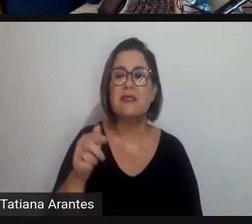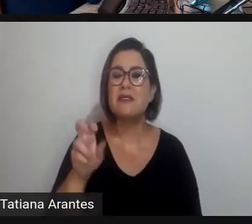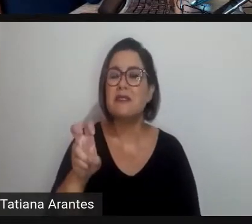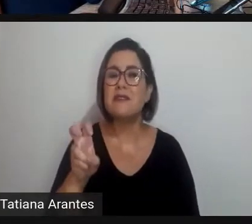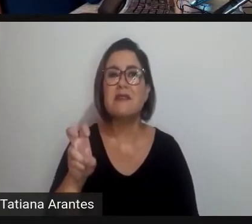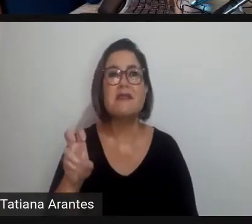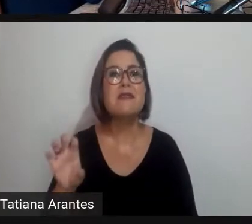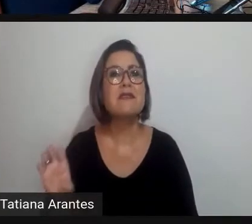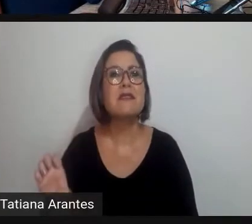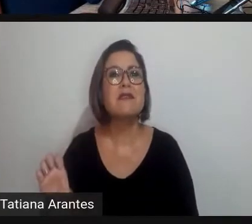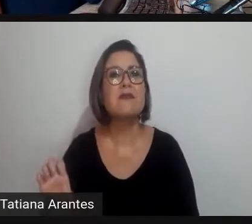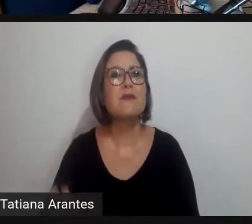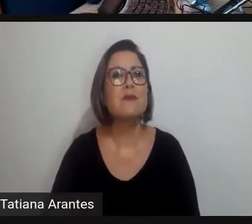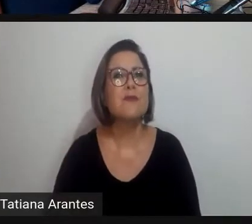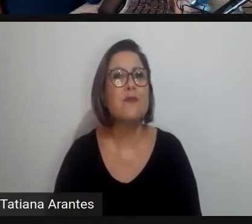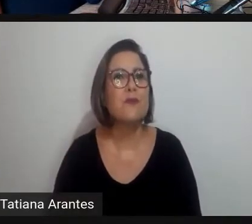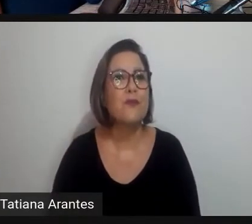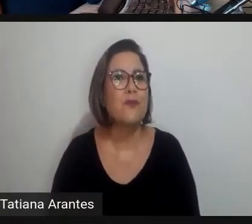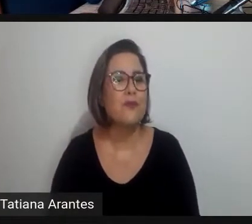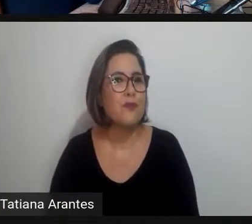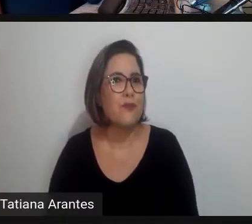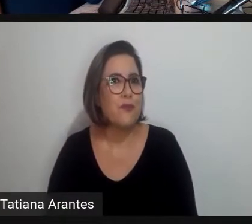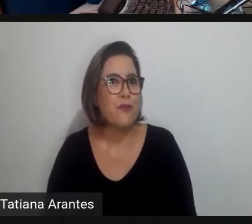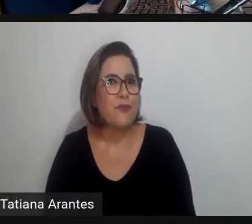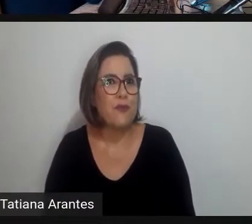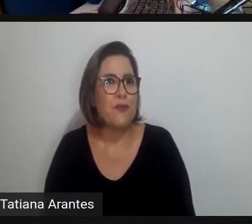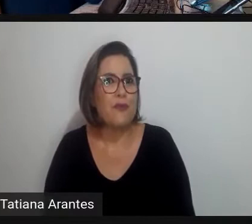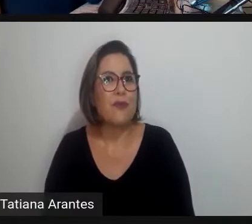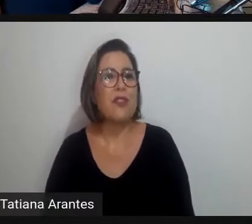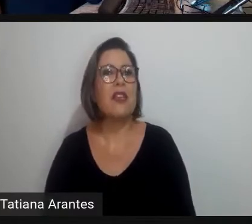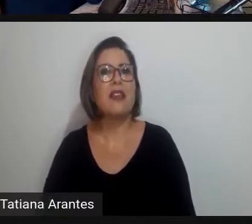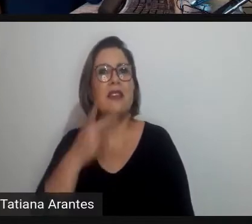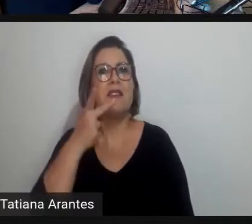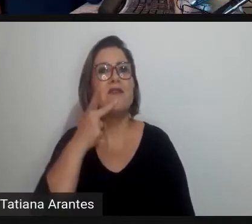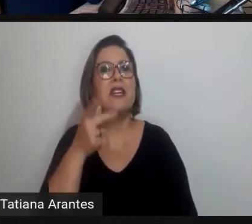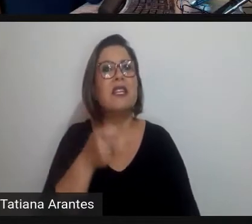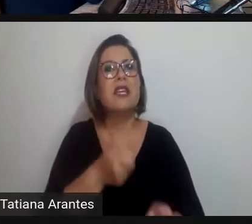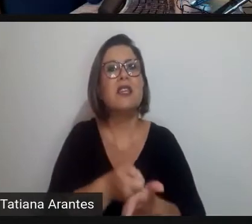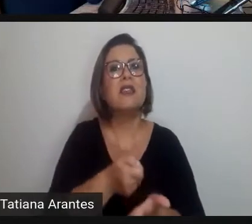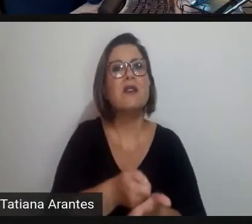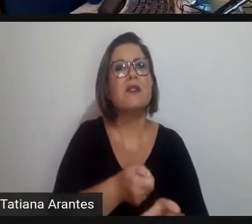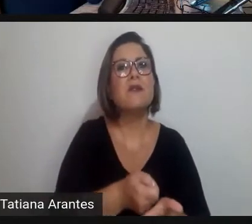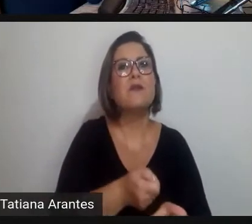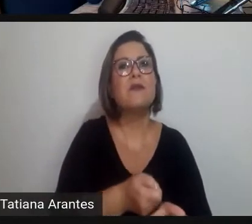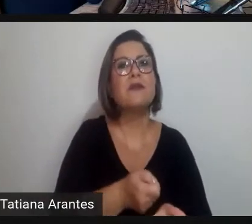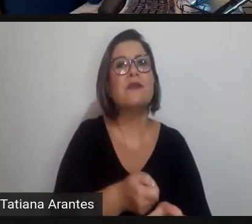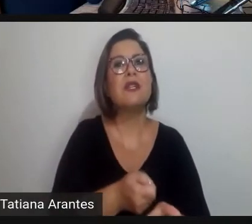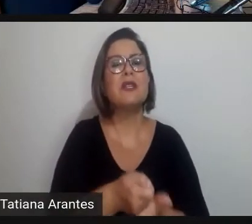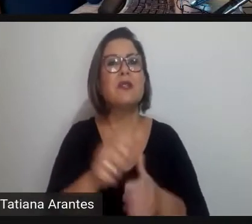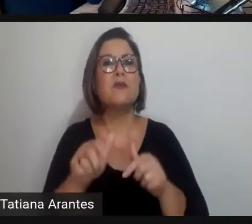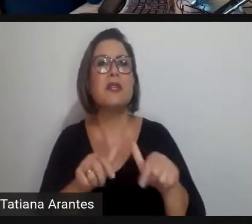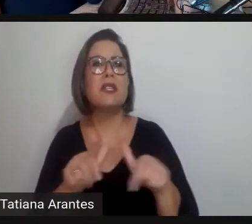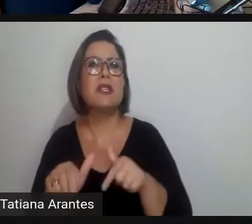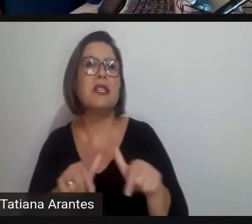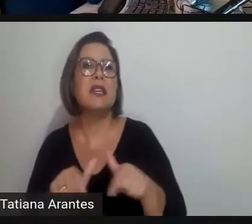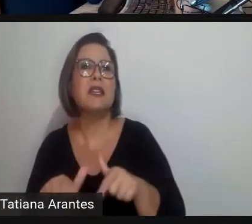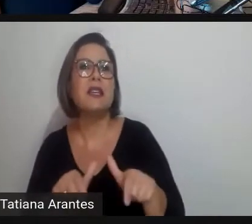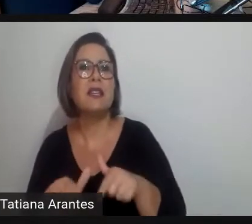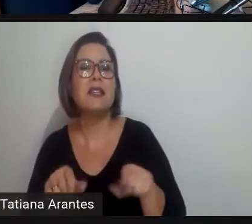ele tem o seguinte texto: o empregador deverá instruir os empregados de